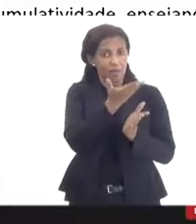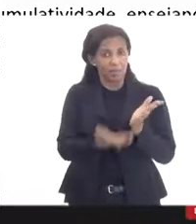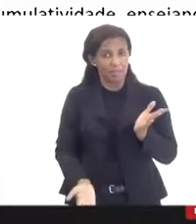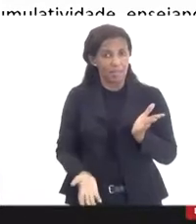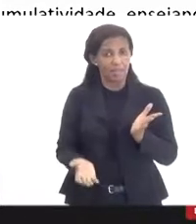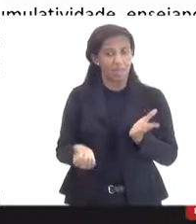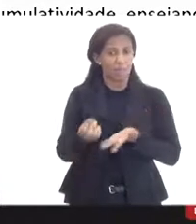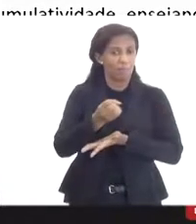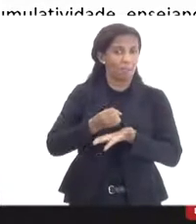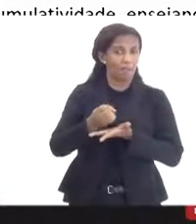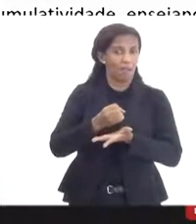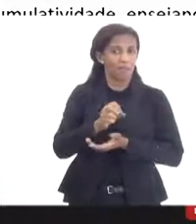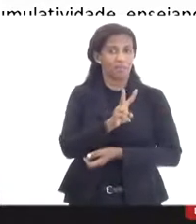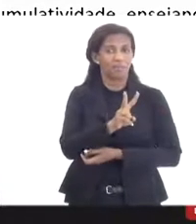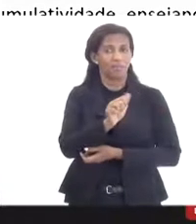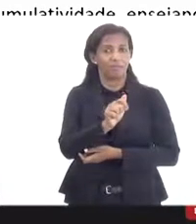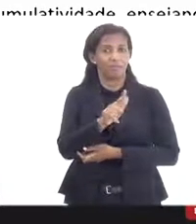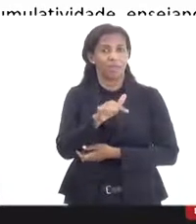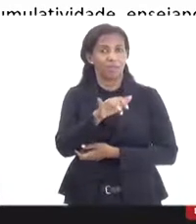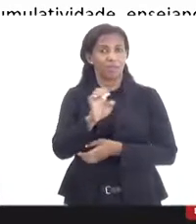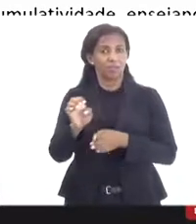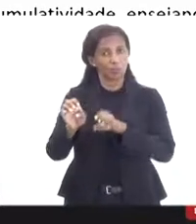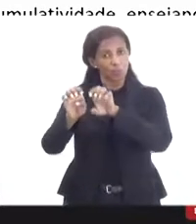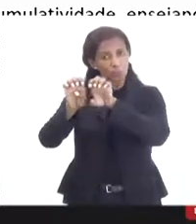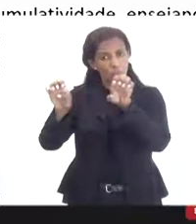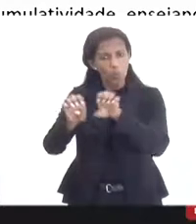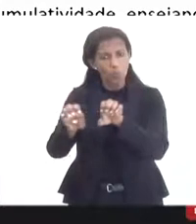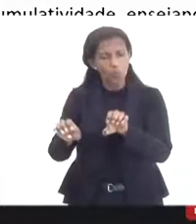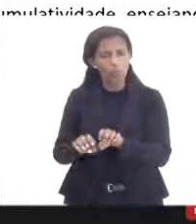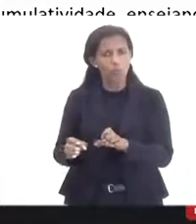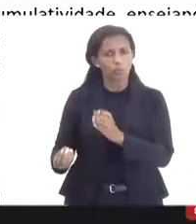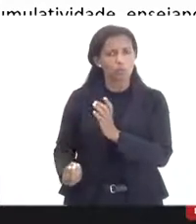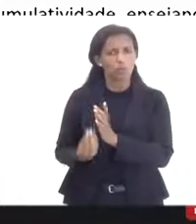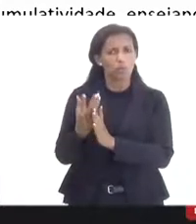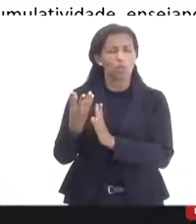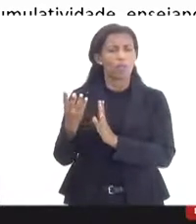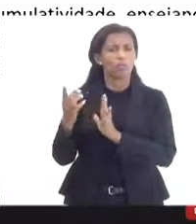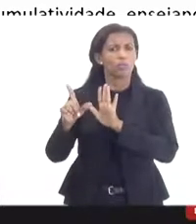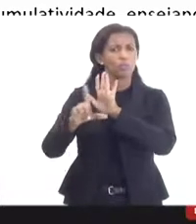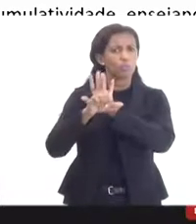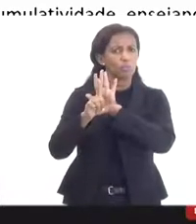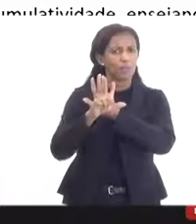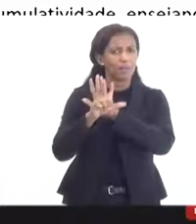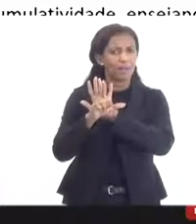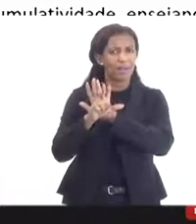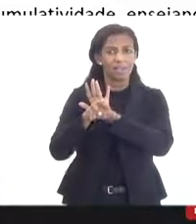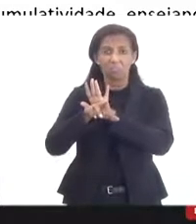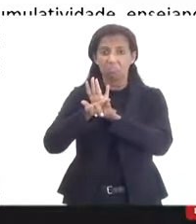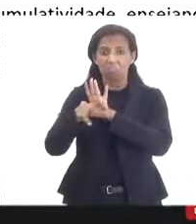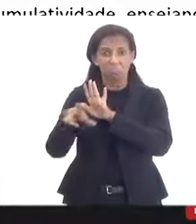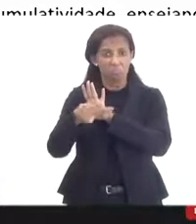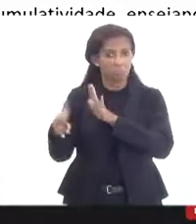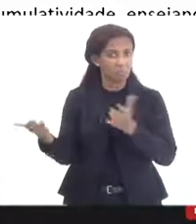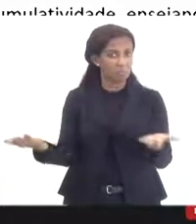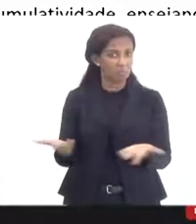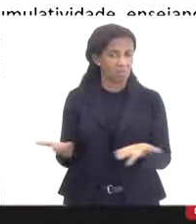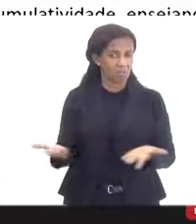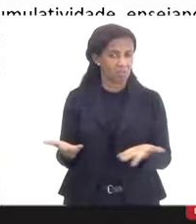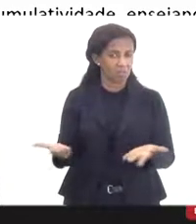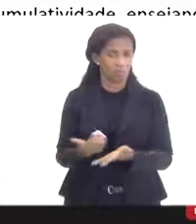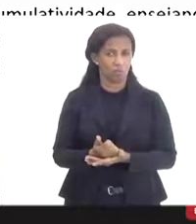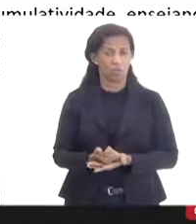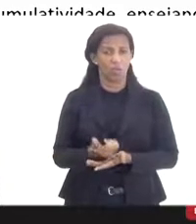de validade, uma vez que ele foi construído sob uma legislação que hoje não está mais em vigor. E, efetivamente, o